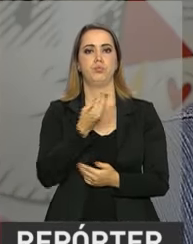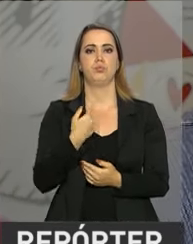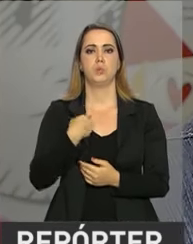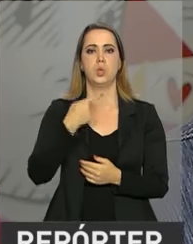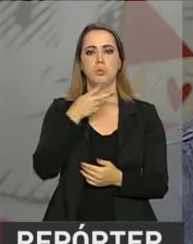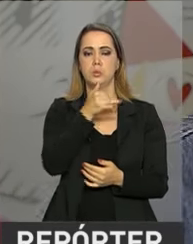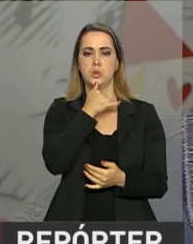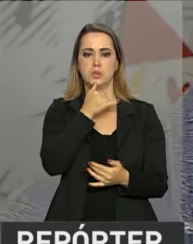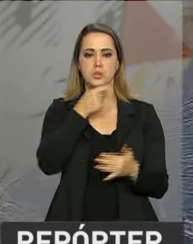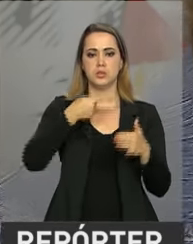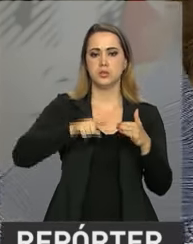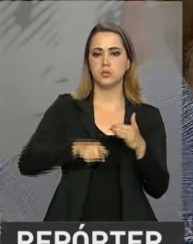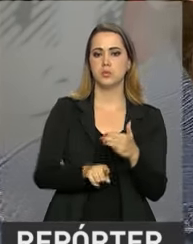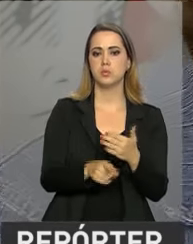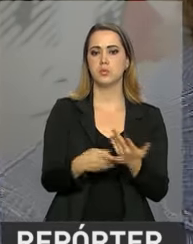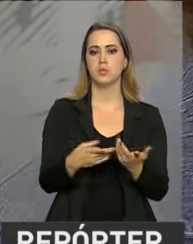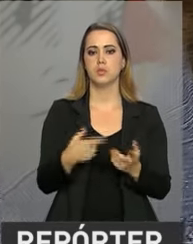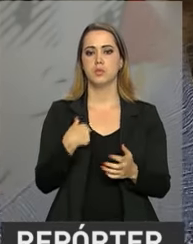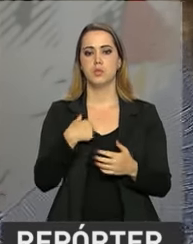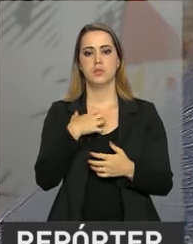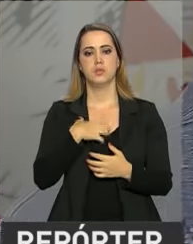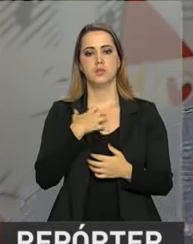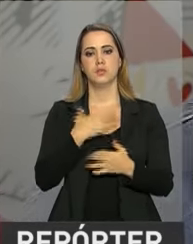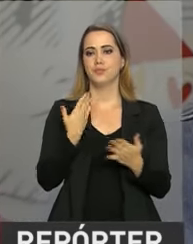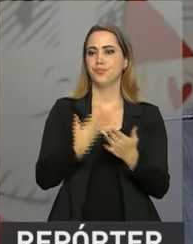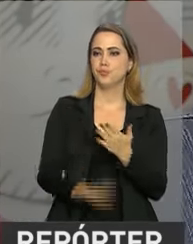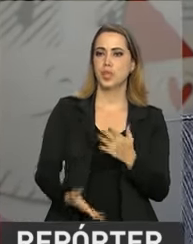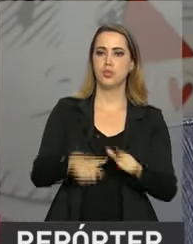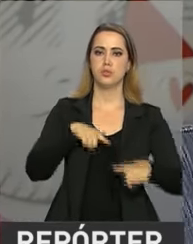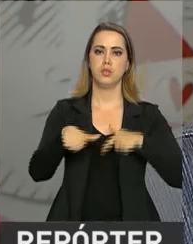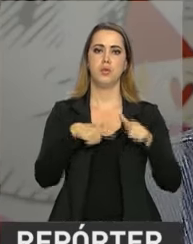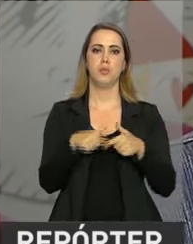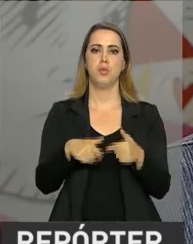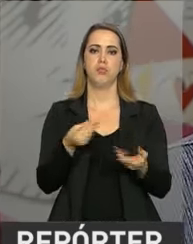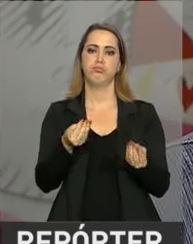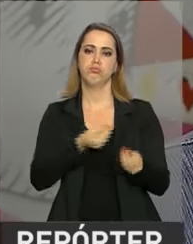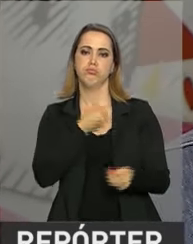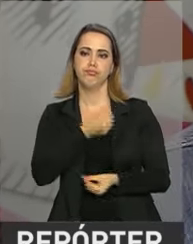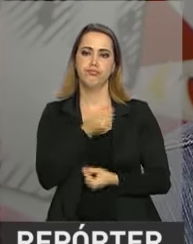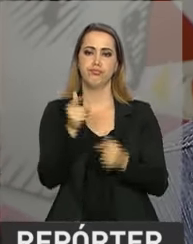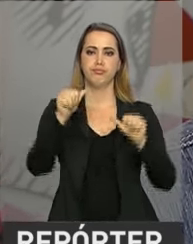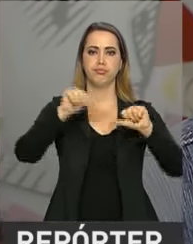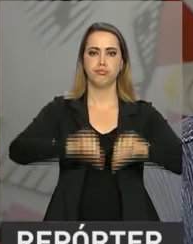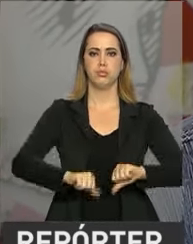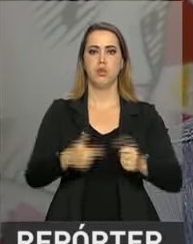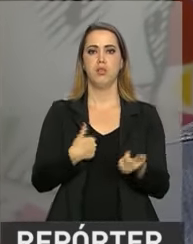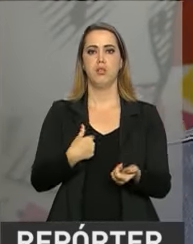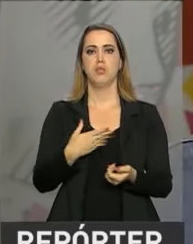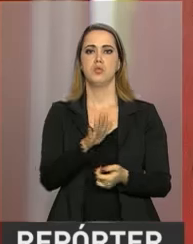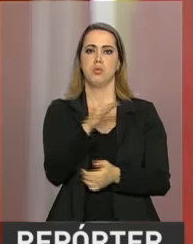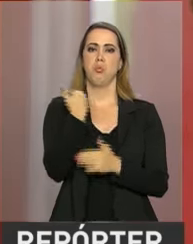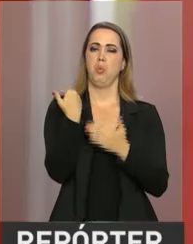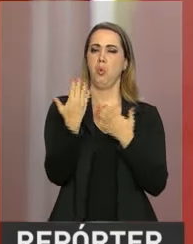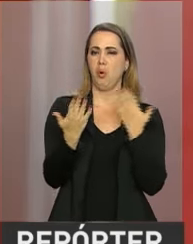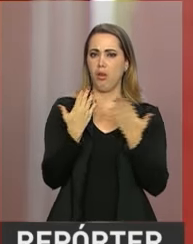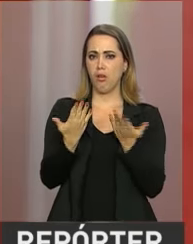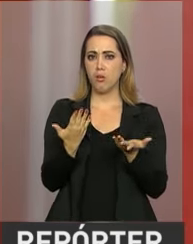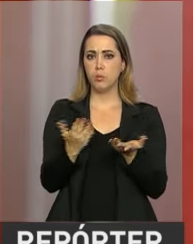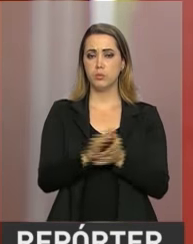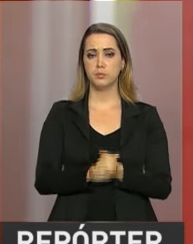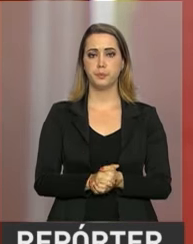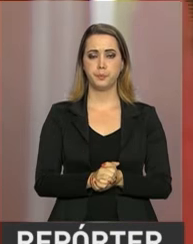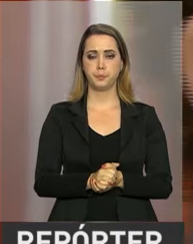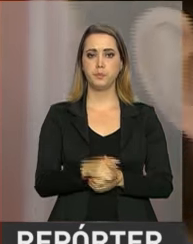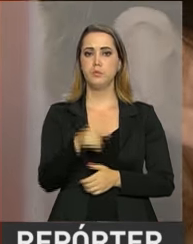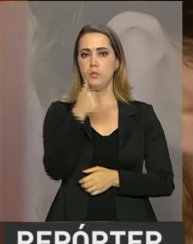deprimida não tem como né Você vai deixa de trabalhar deixa de conviver você morreu de de uma forma Maria é uma das